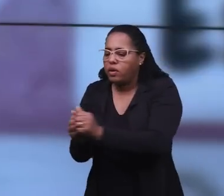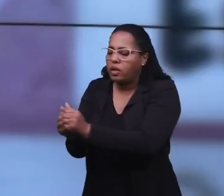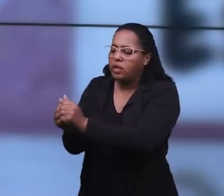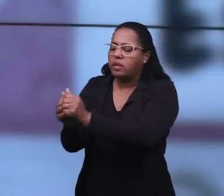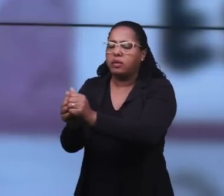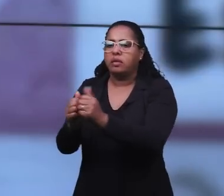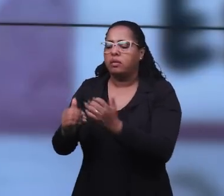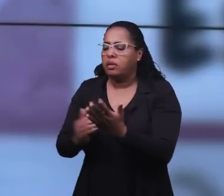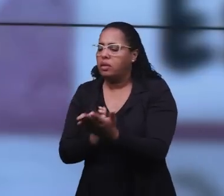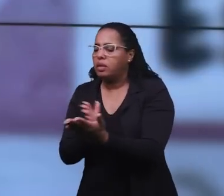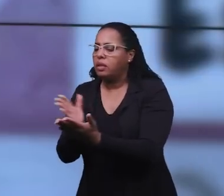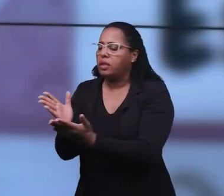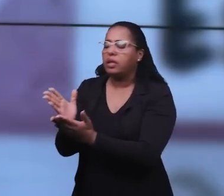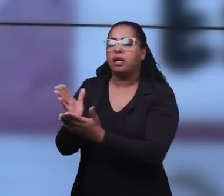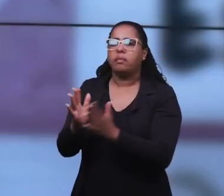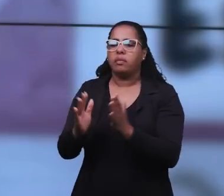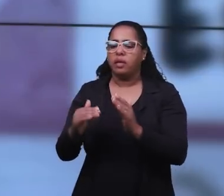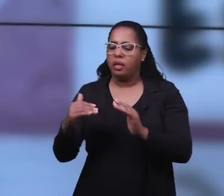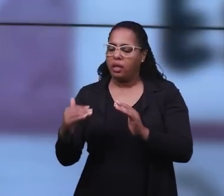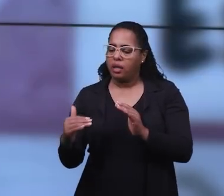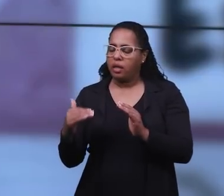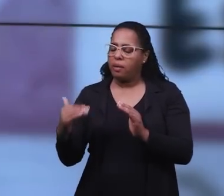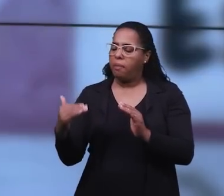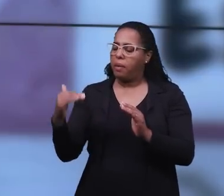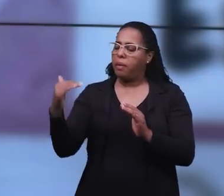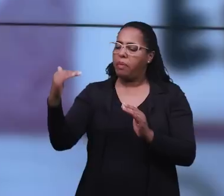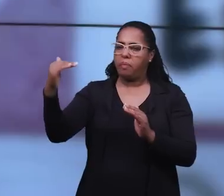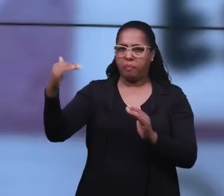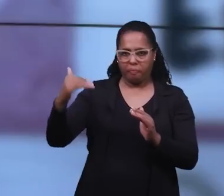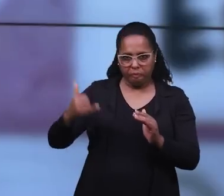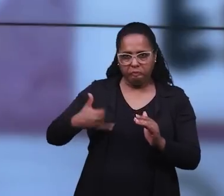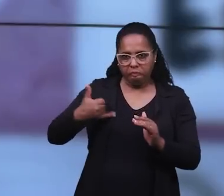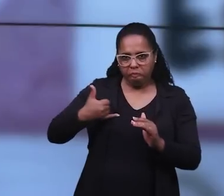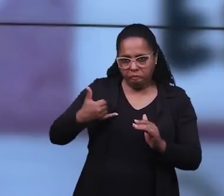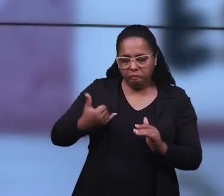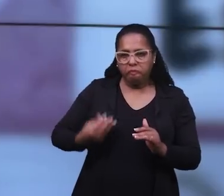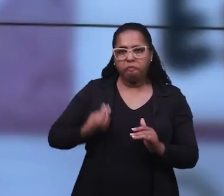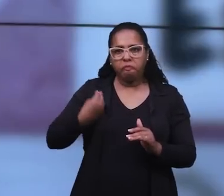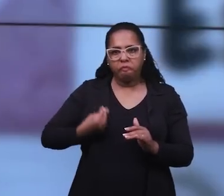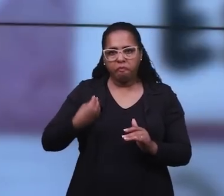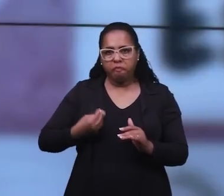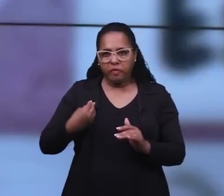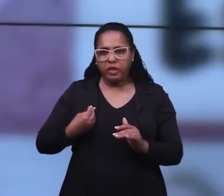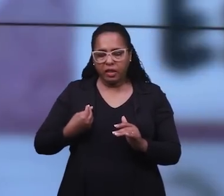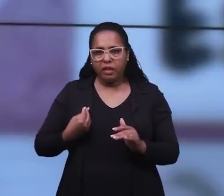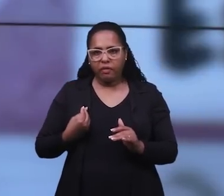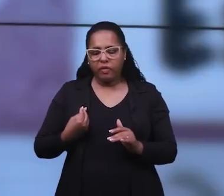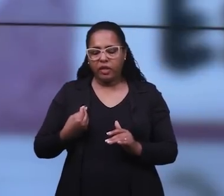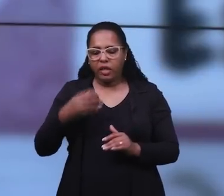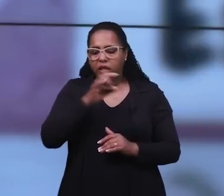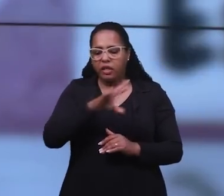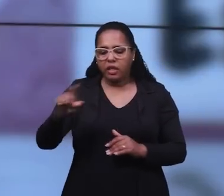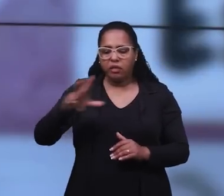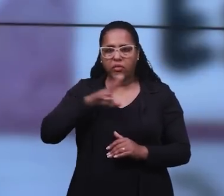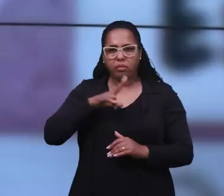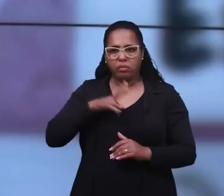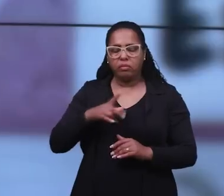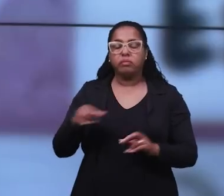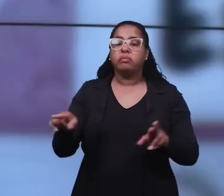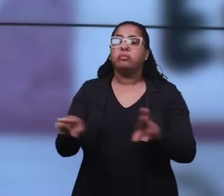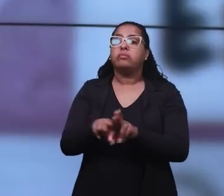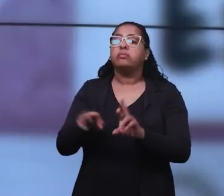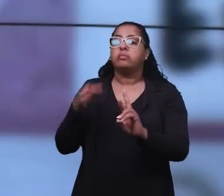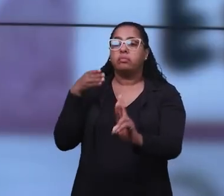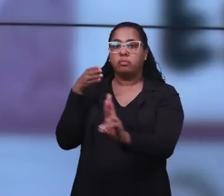na caminhada, em cada fase da vida, de acordo com as suas condições. E também da nossa referência,